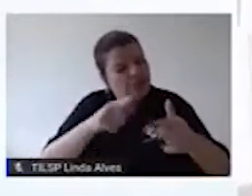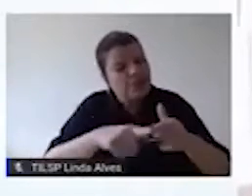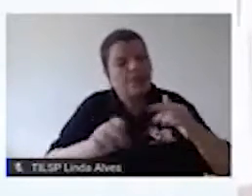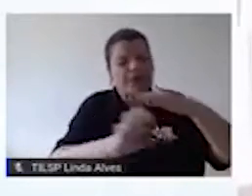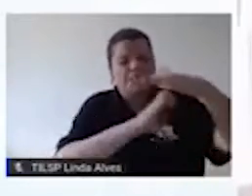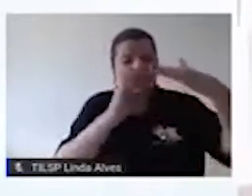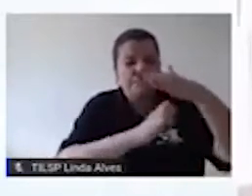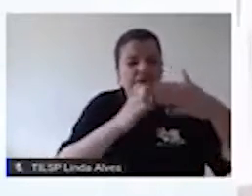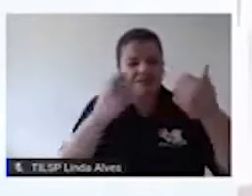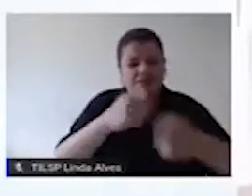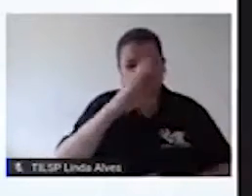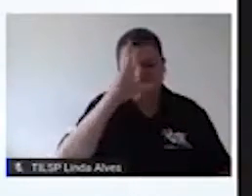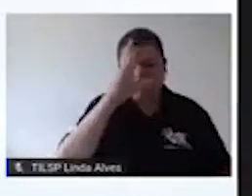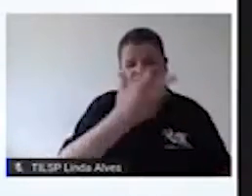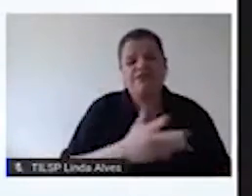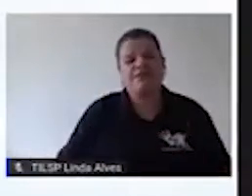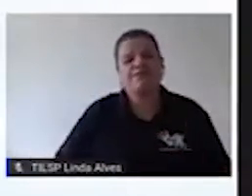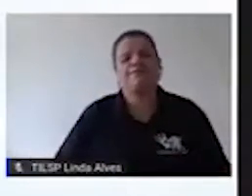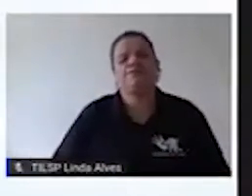da violência.